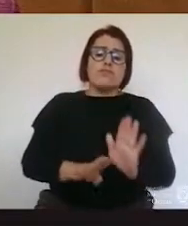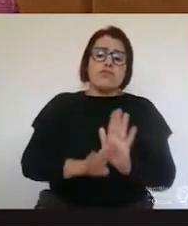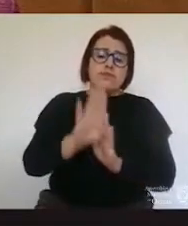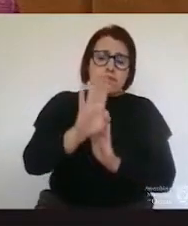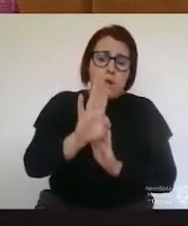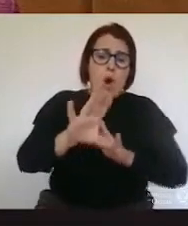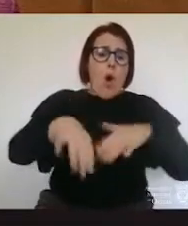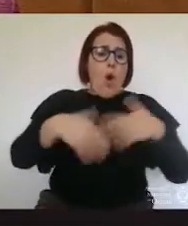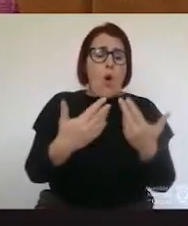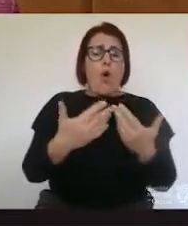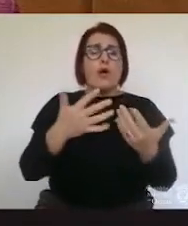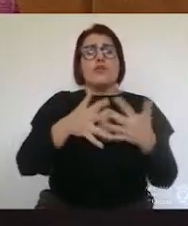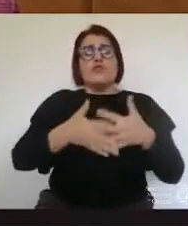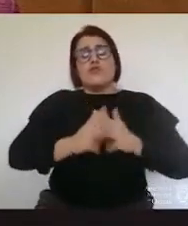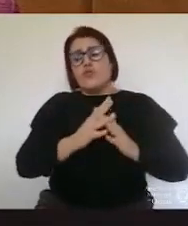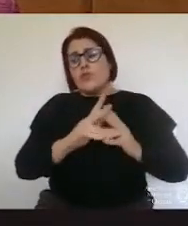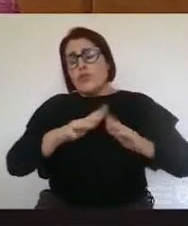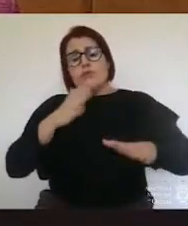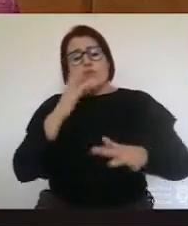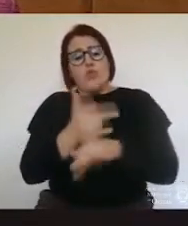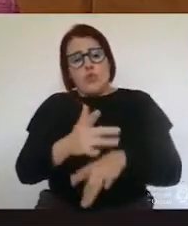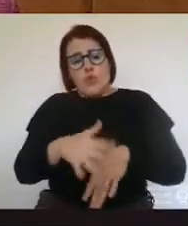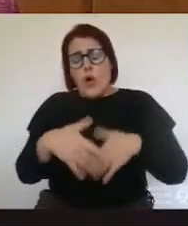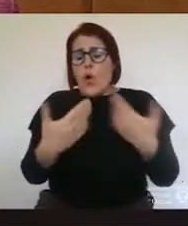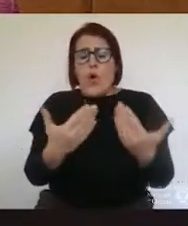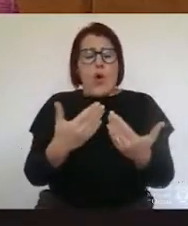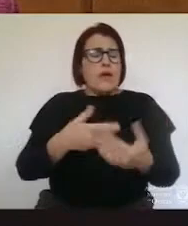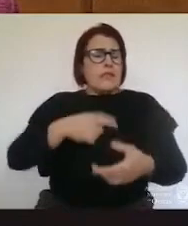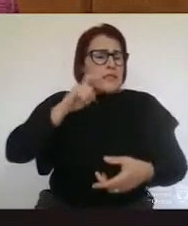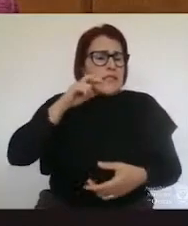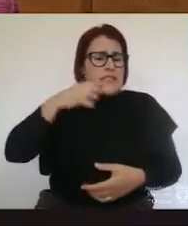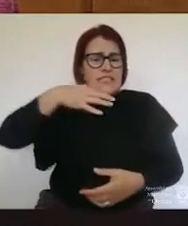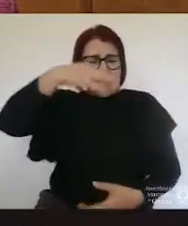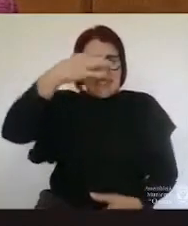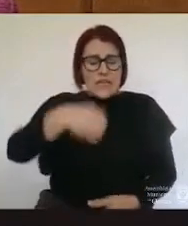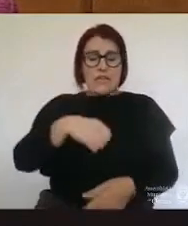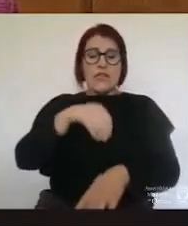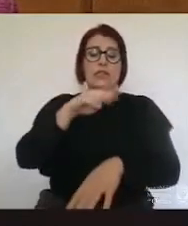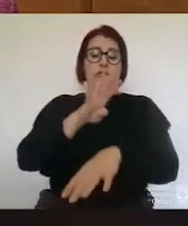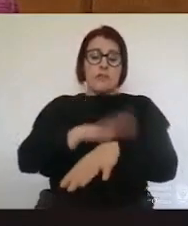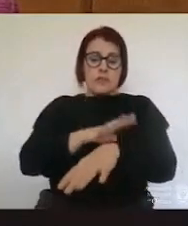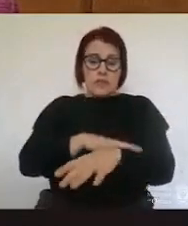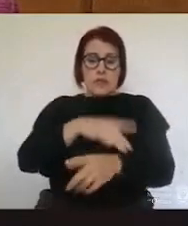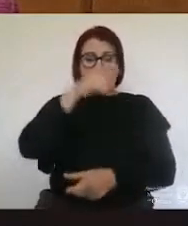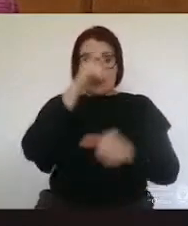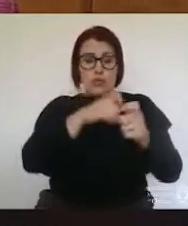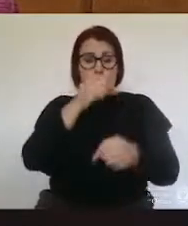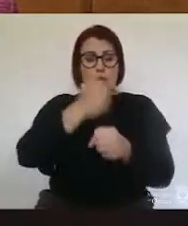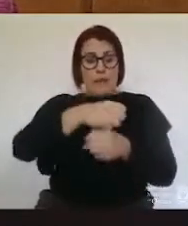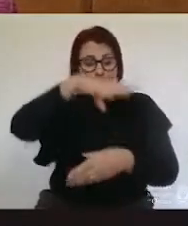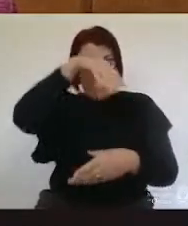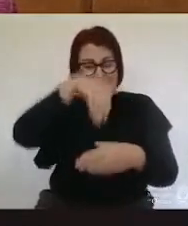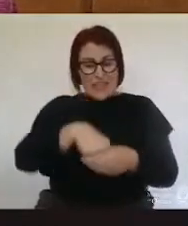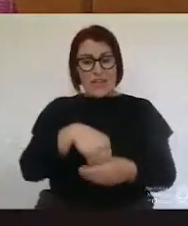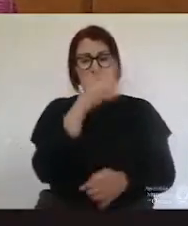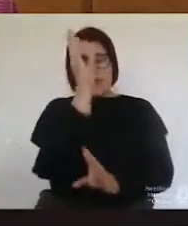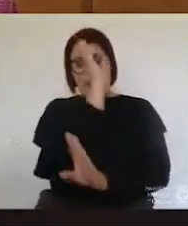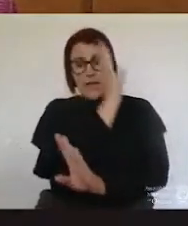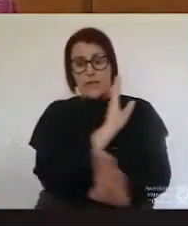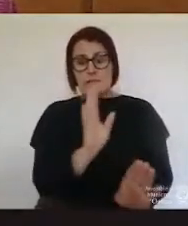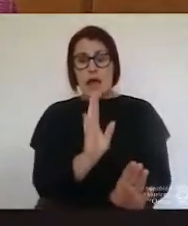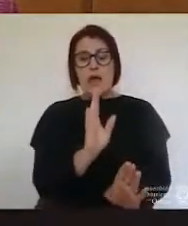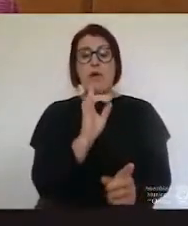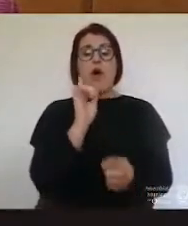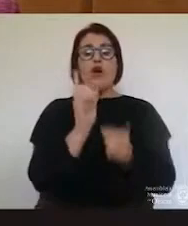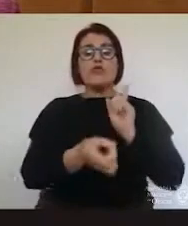que garanta, desta forma, que a administração e os seus colaboradores e as suas colaboradoras saibam quais são as metas, quais